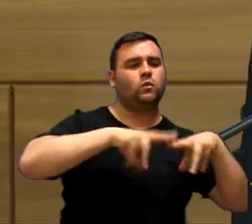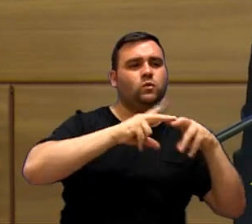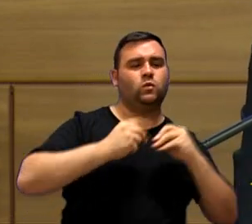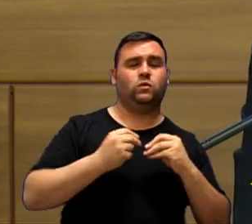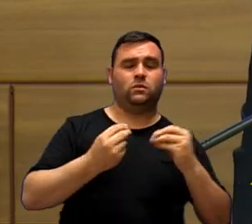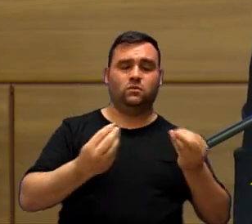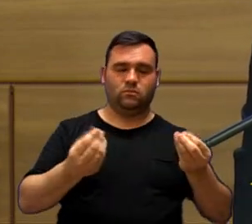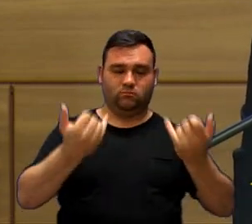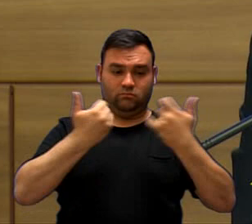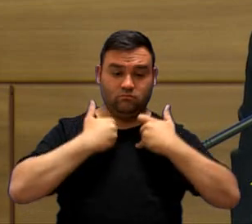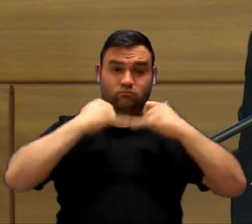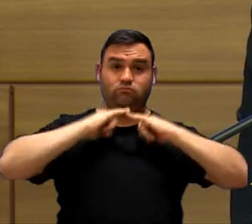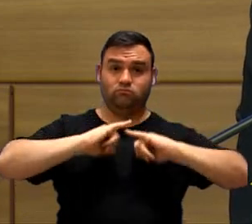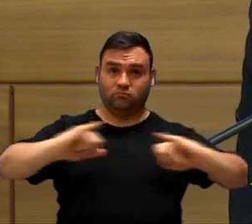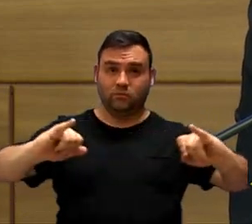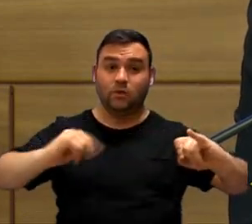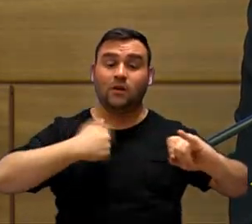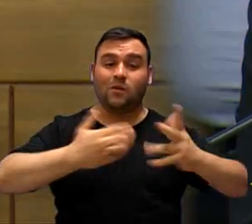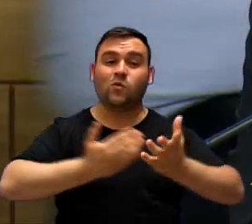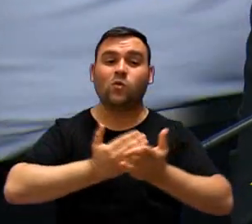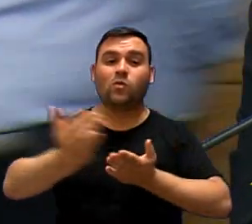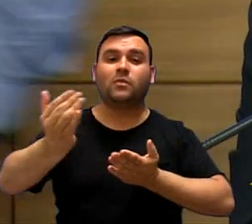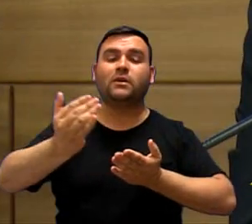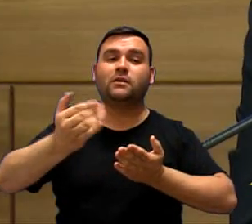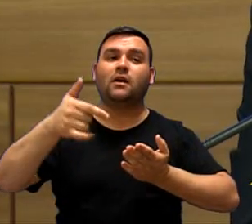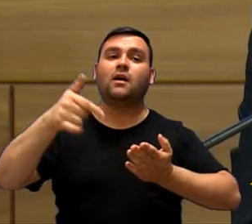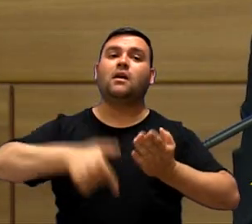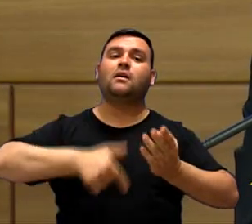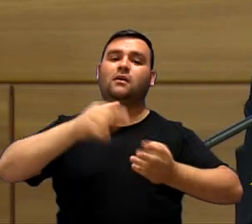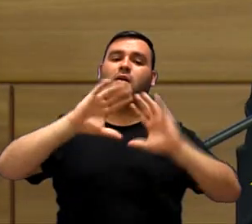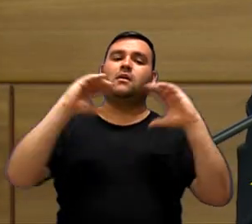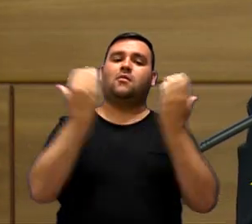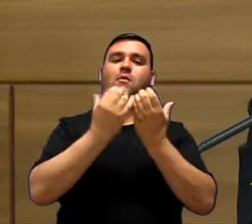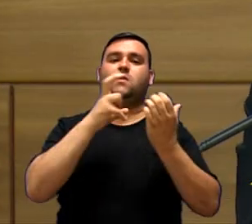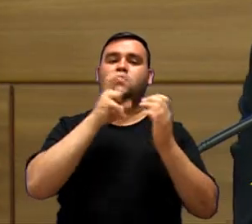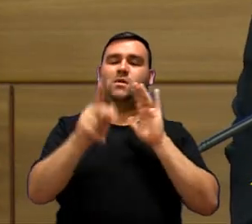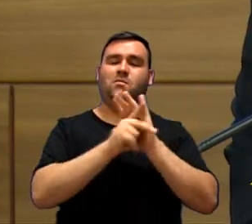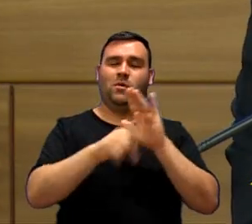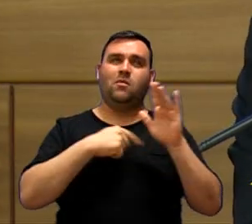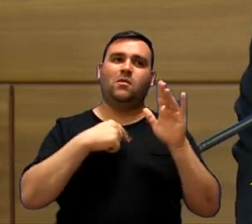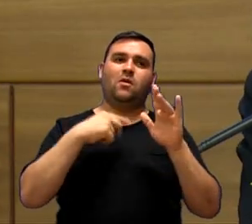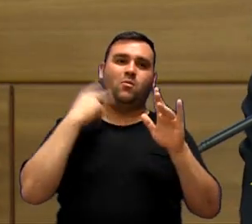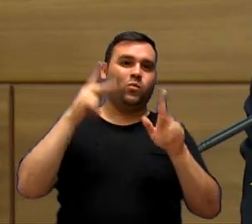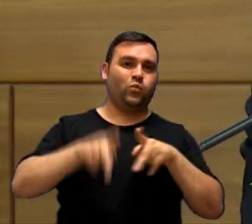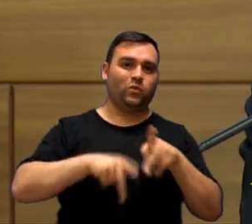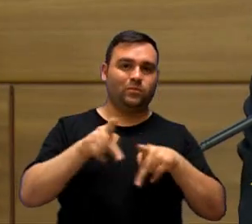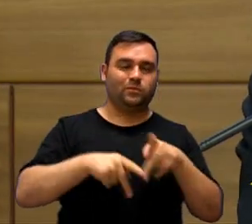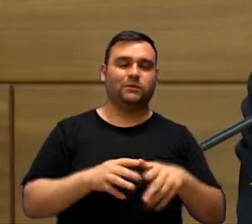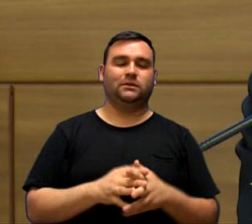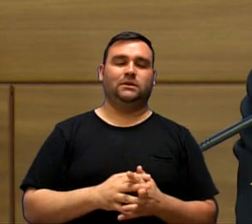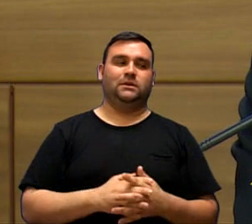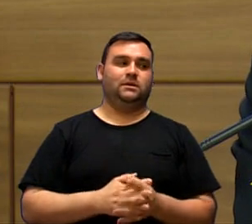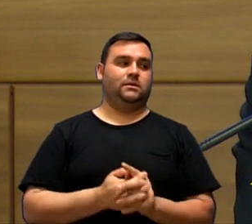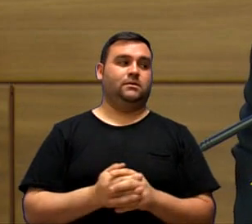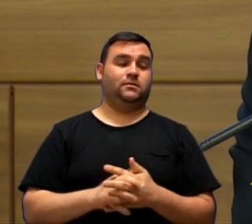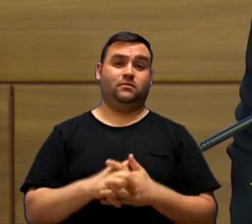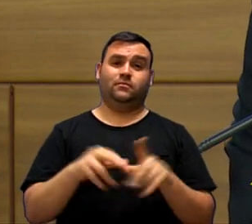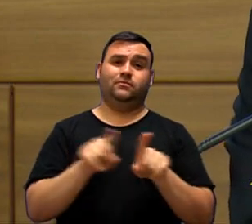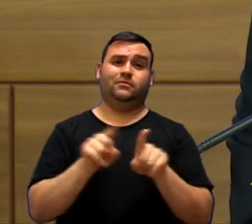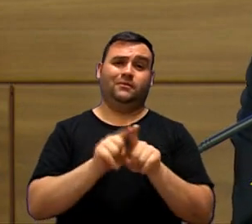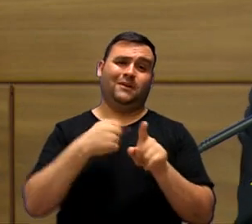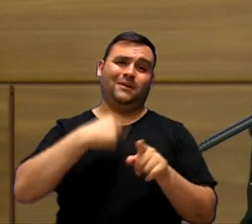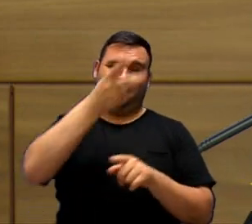população. Eu tive o prazer de começar a minha vida pública pela Câmara Municipal de Sorocaba, né? E fui